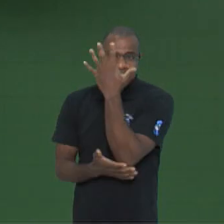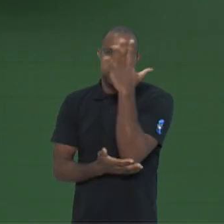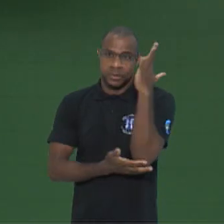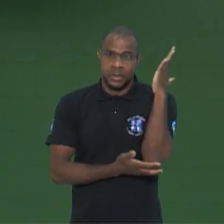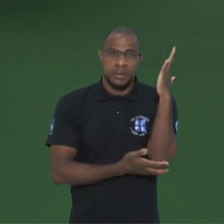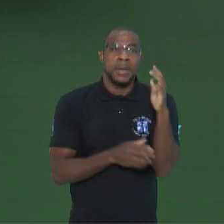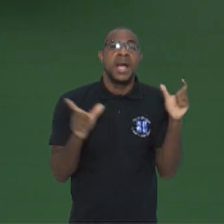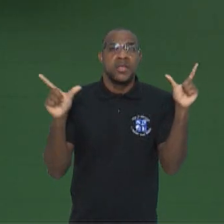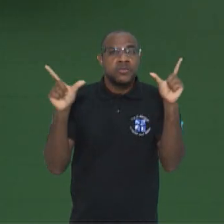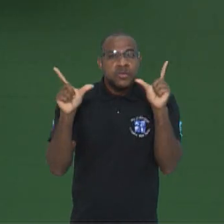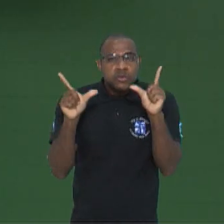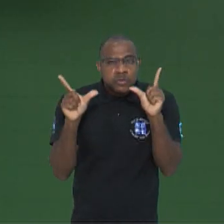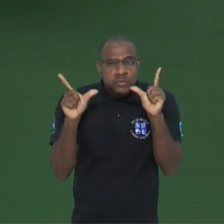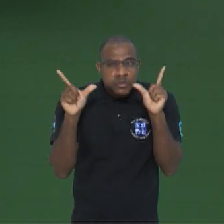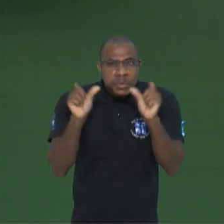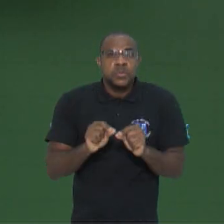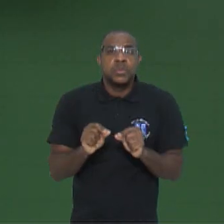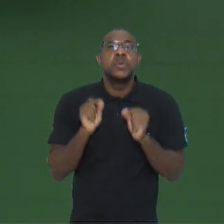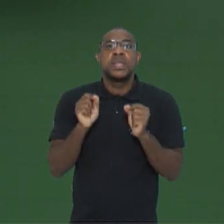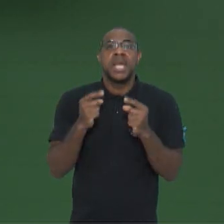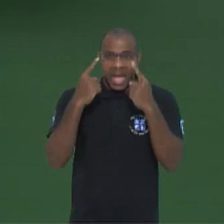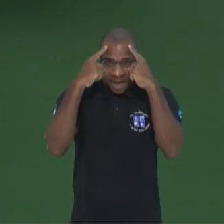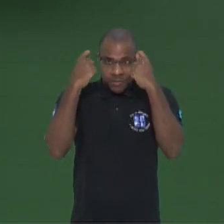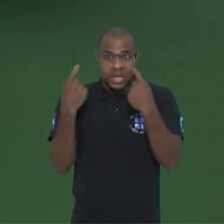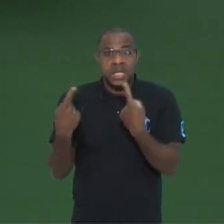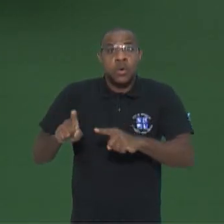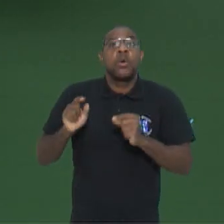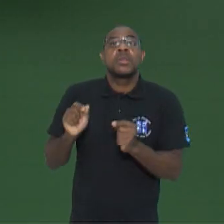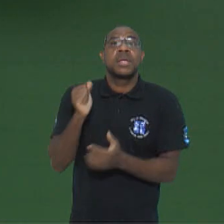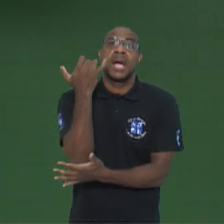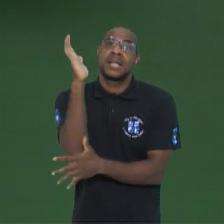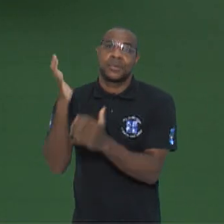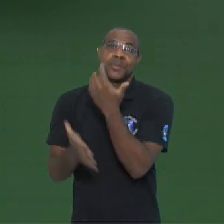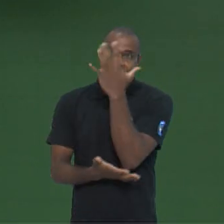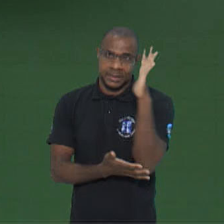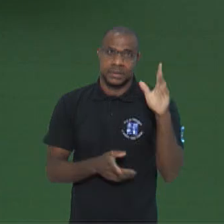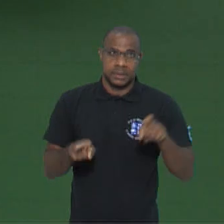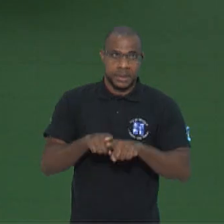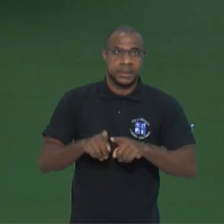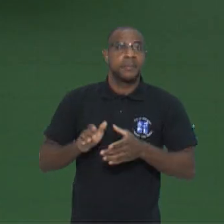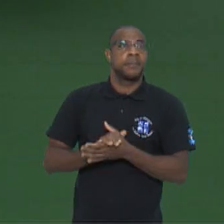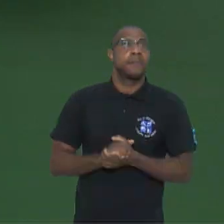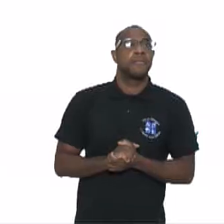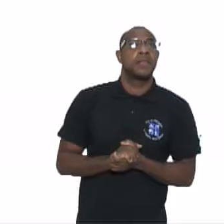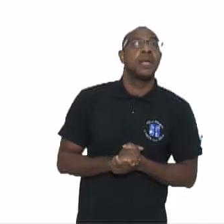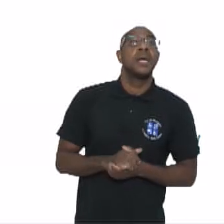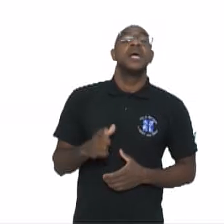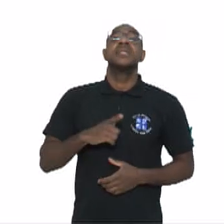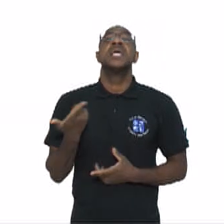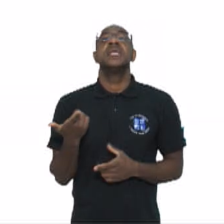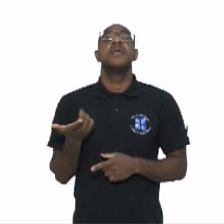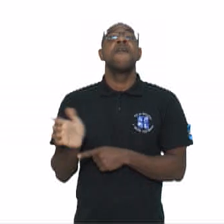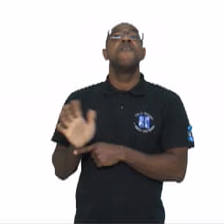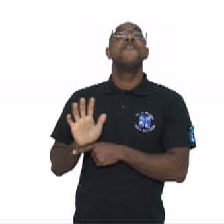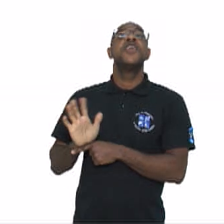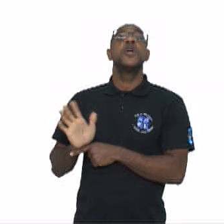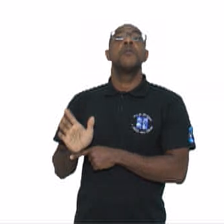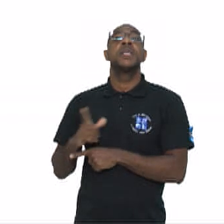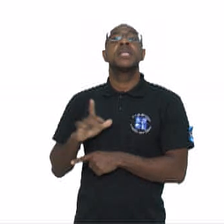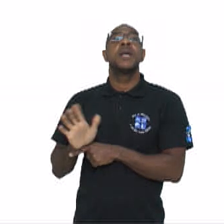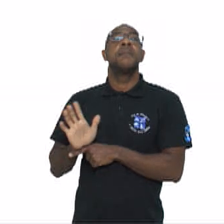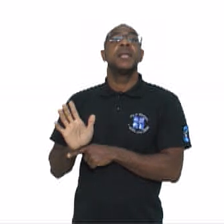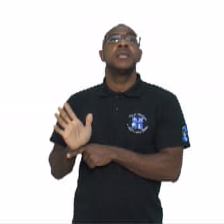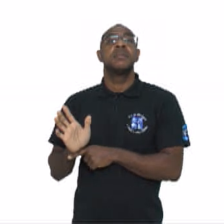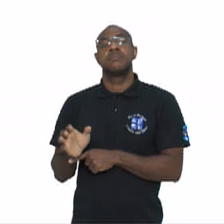ou seja, diminuir o impacto que o ser humano causa em contato com a natureza. E aí algumas dicas de filmes que você pode